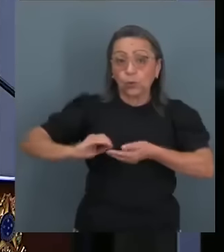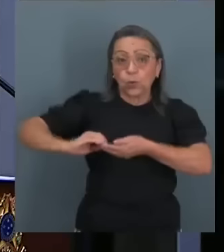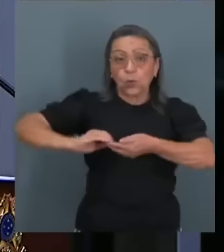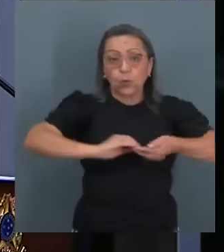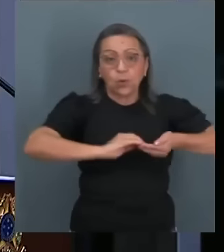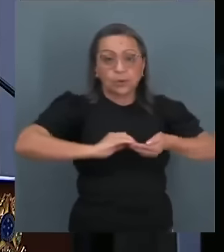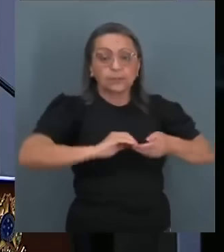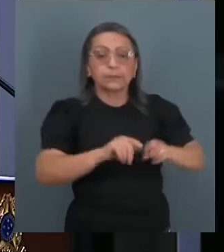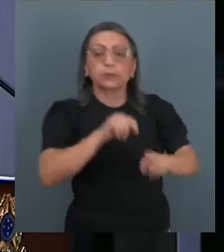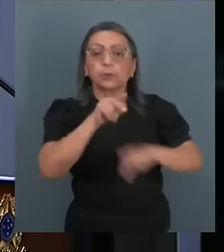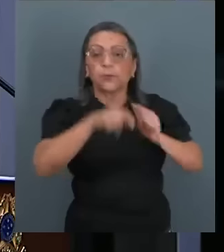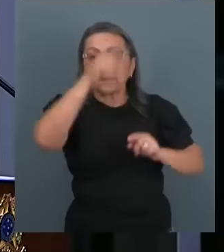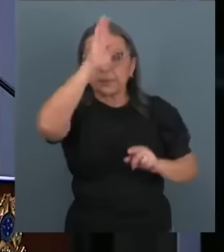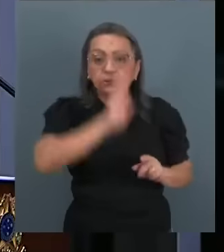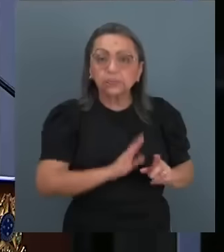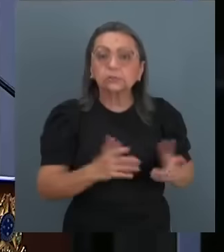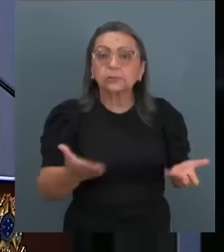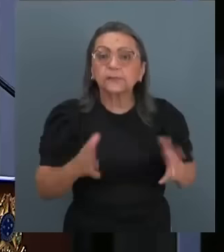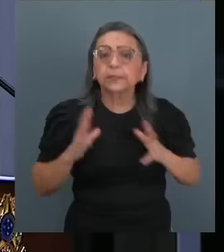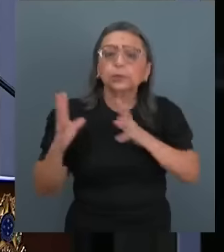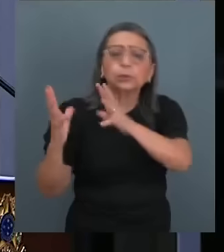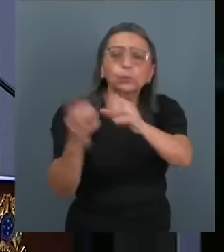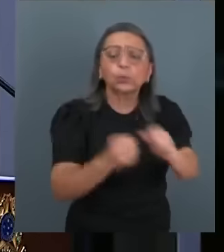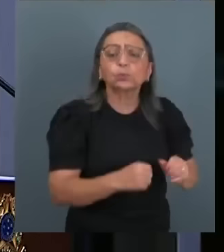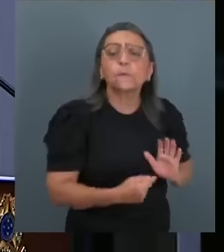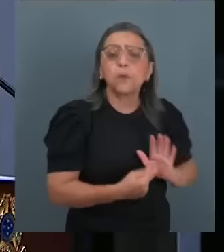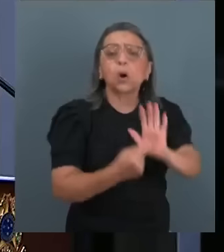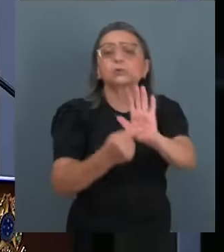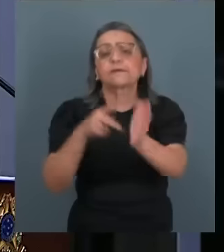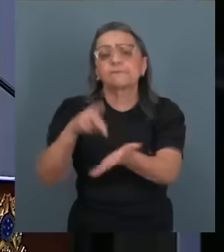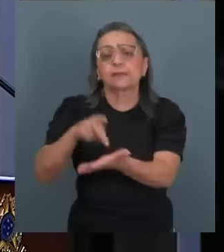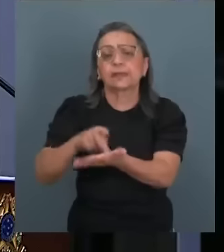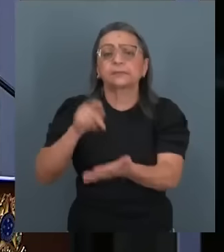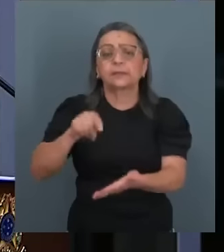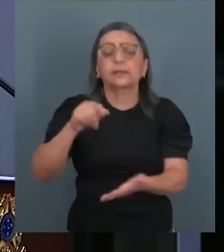Nacional e do povo brasileiro, para que toda a verdade venha à tona, para que